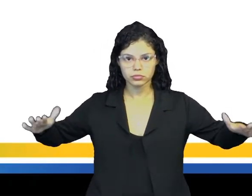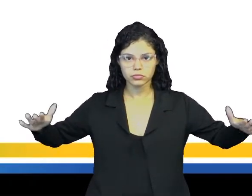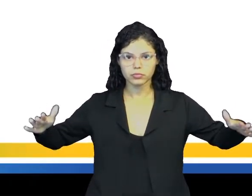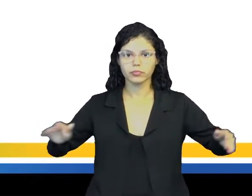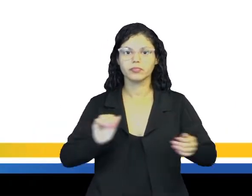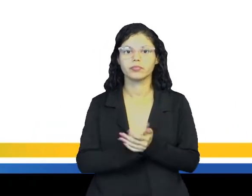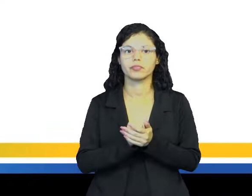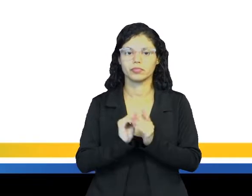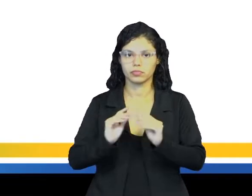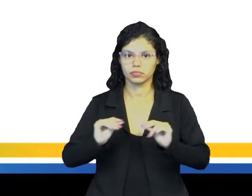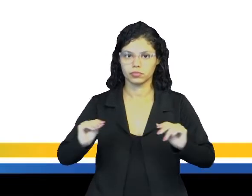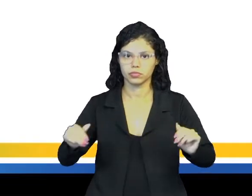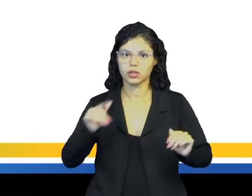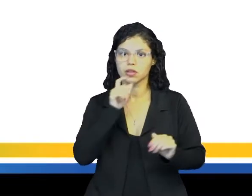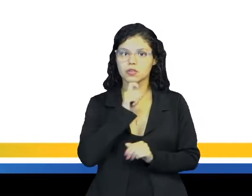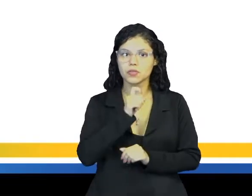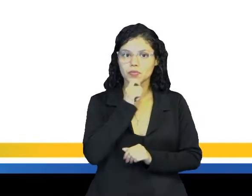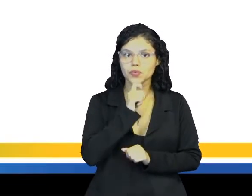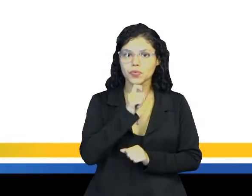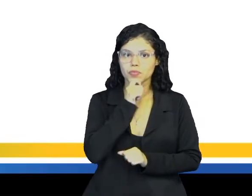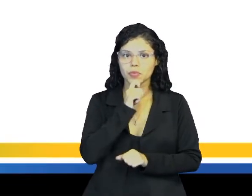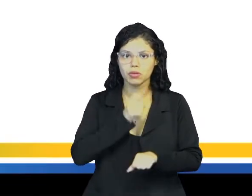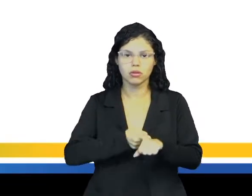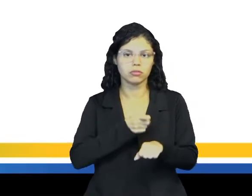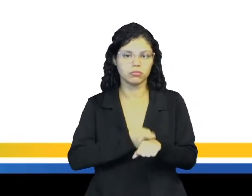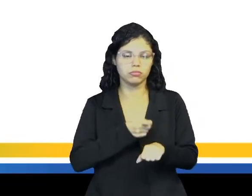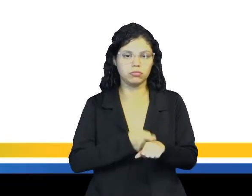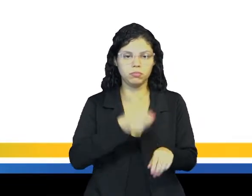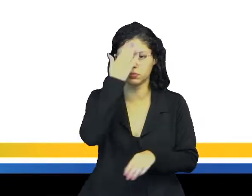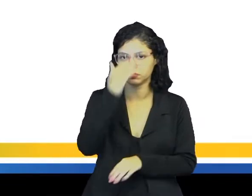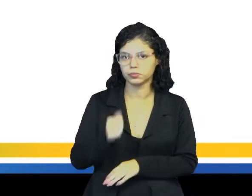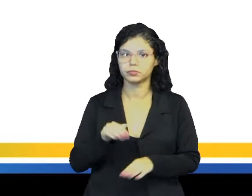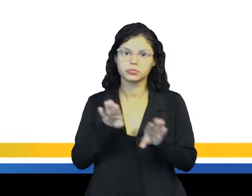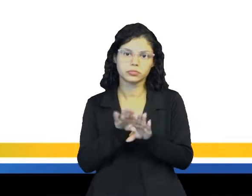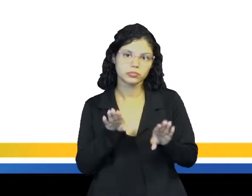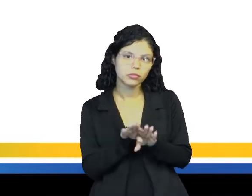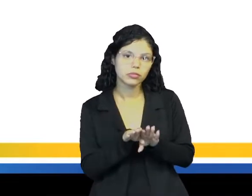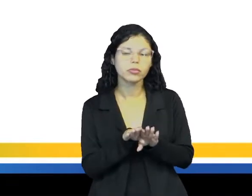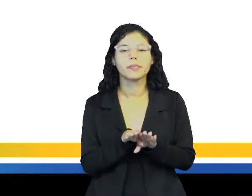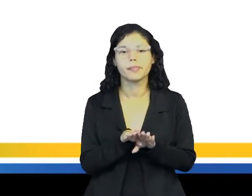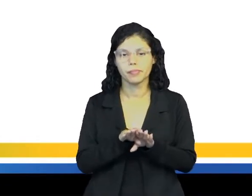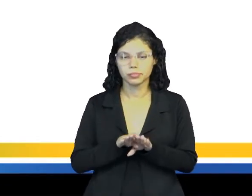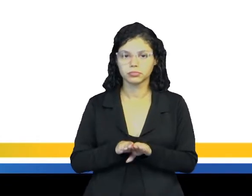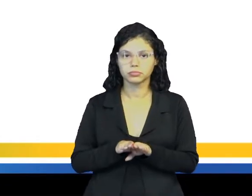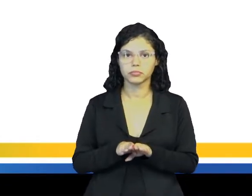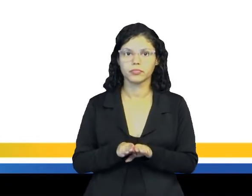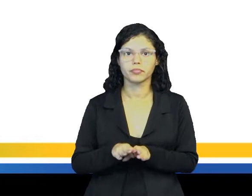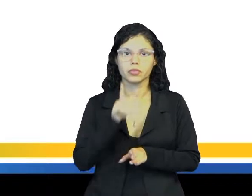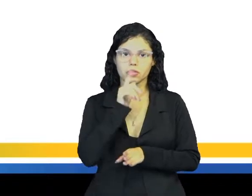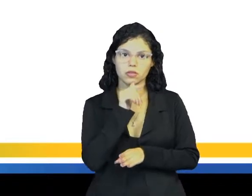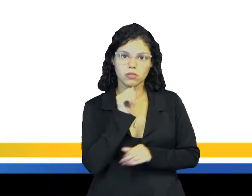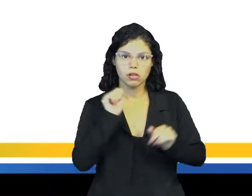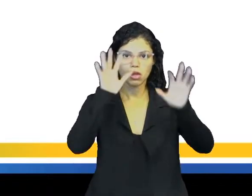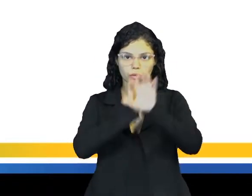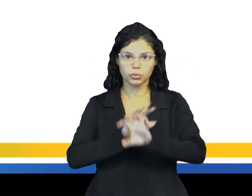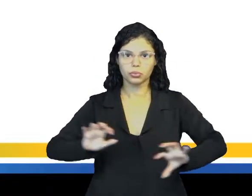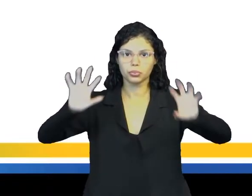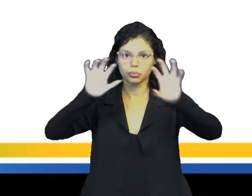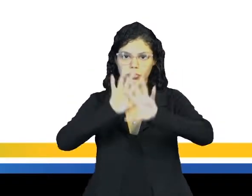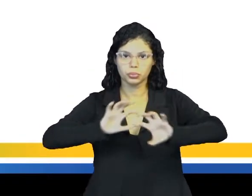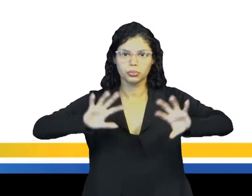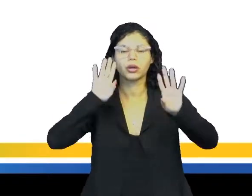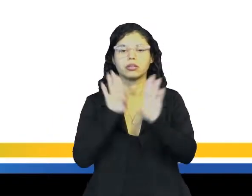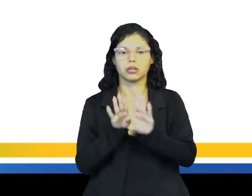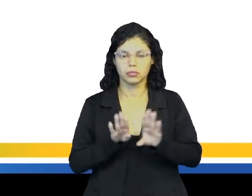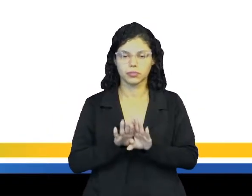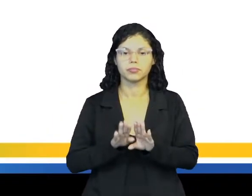no estado líquido, enquanto o gelo é água em estado sólido. Sabemos também que a água no estado em ar é o estado gasoso, que